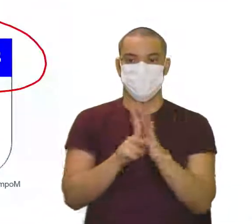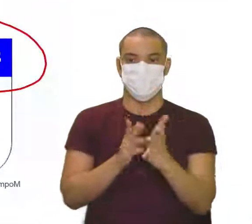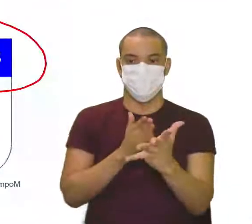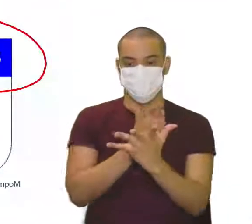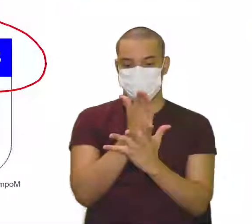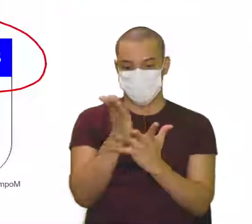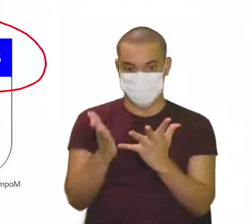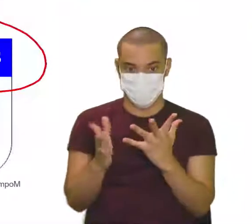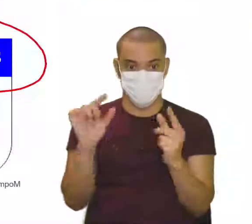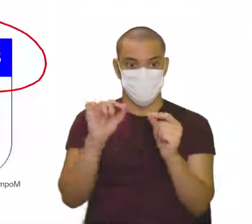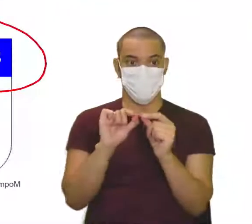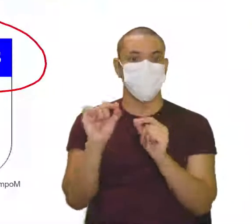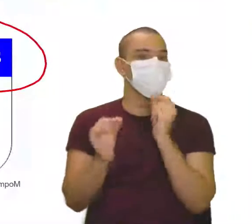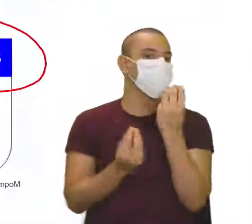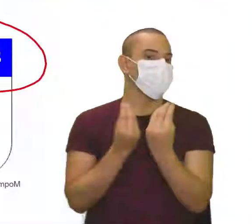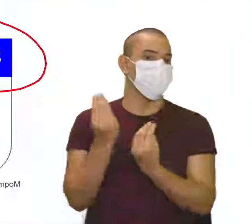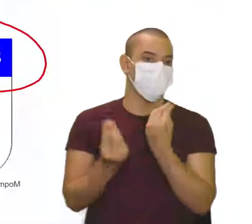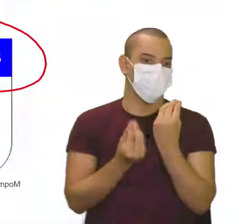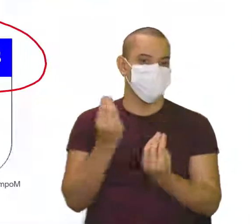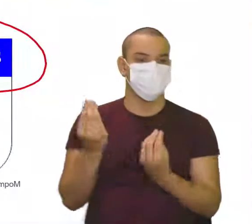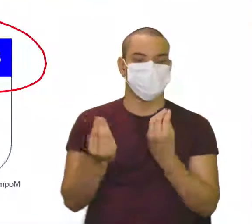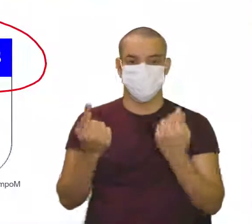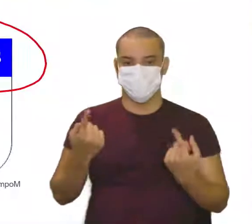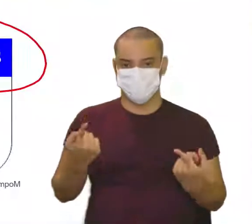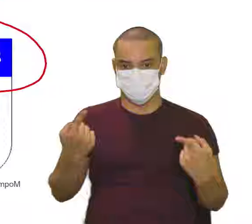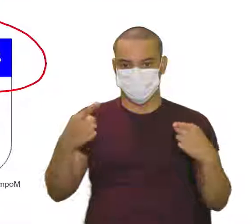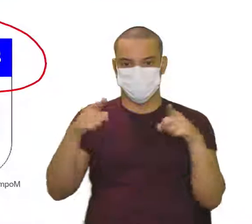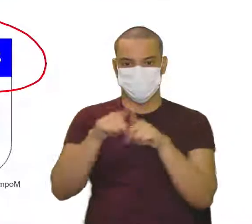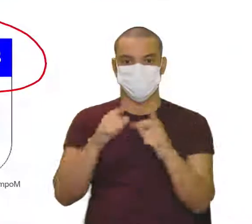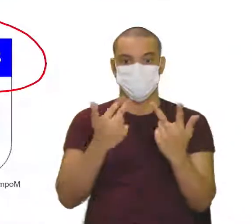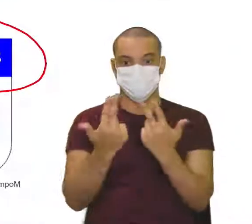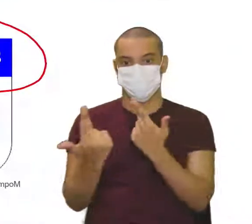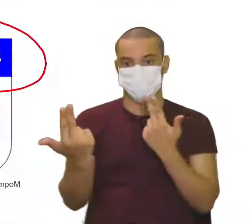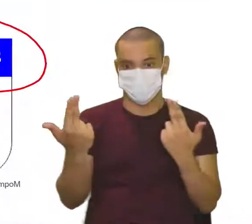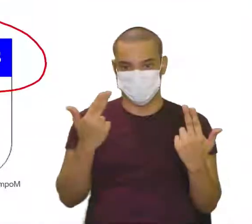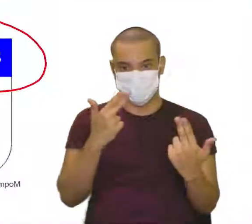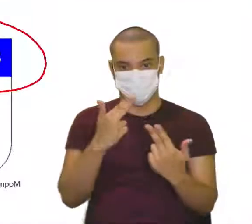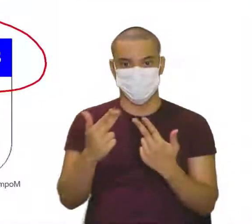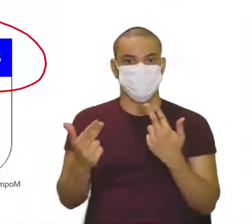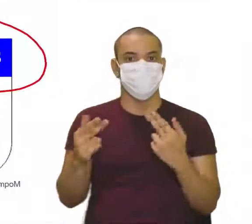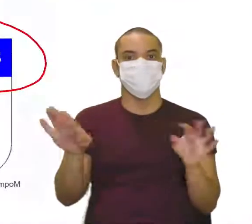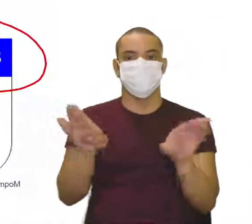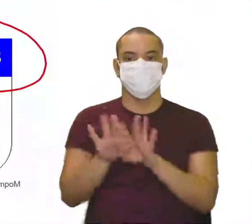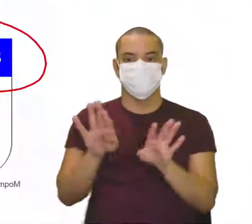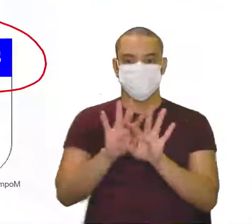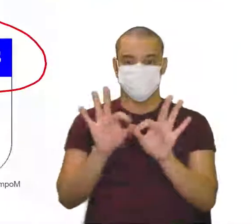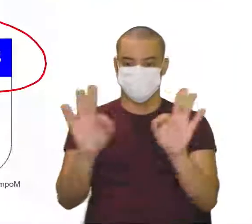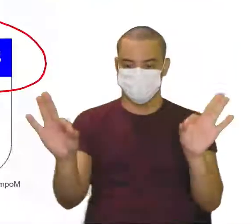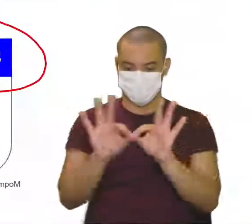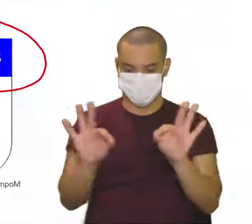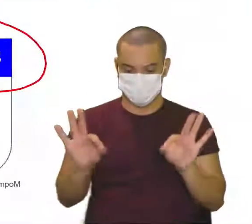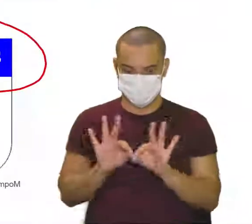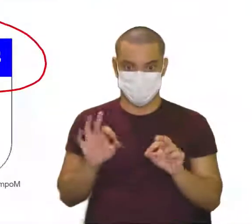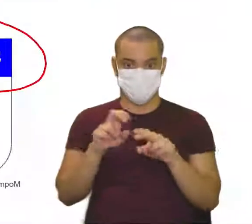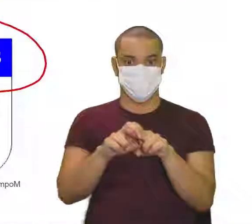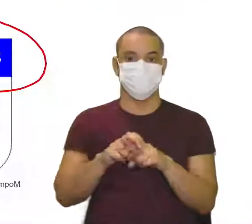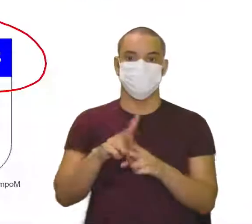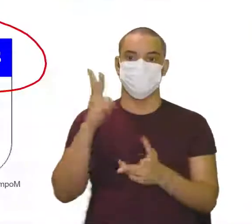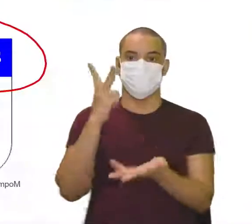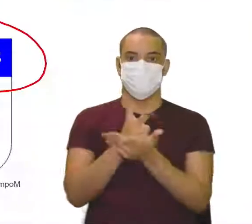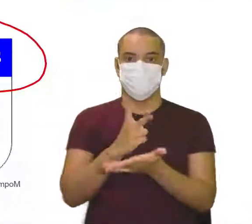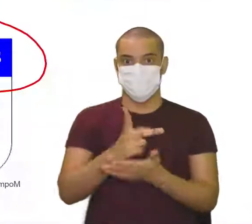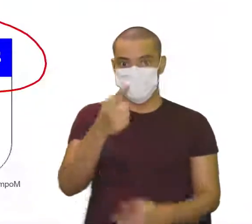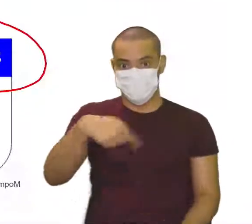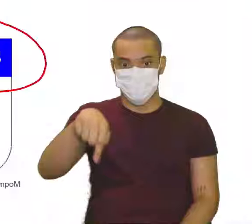indução é feita por linhas paralelas e igualmente espaçadas. Então, todas as vezes que